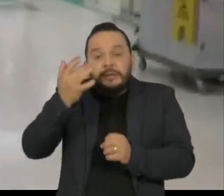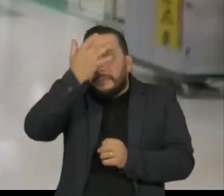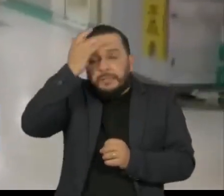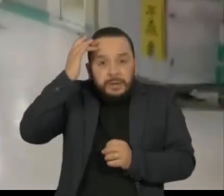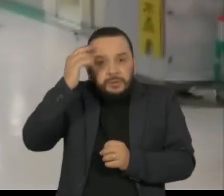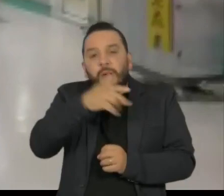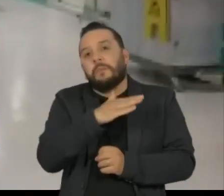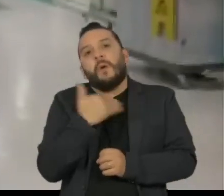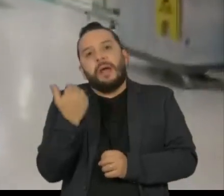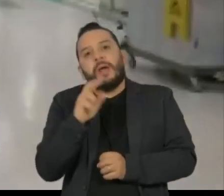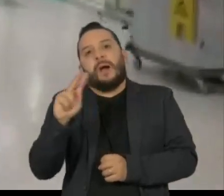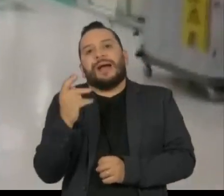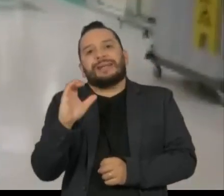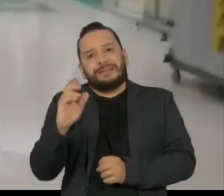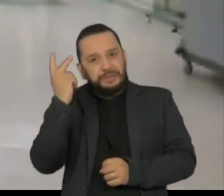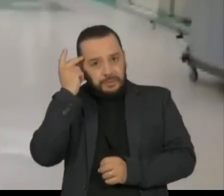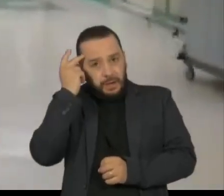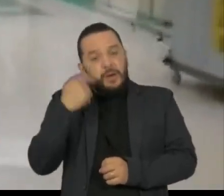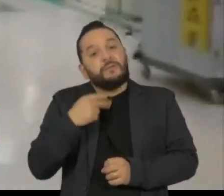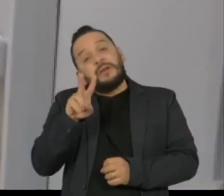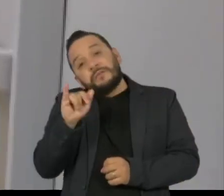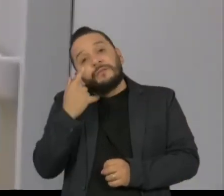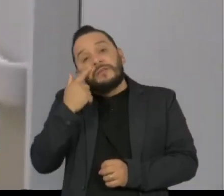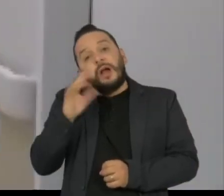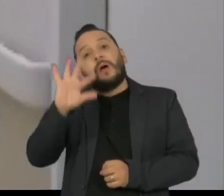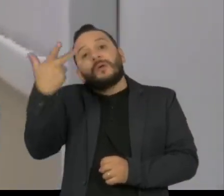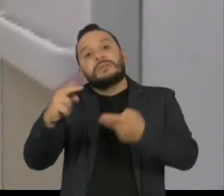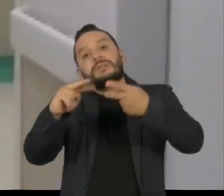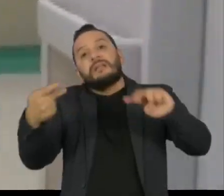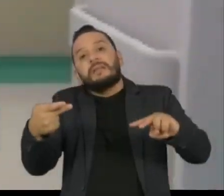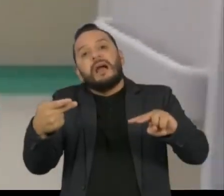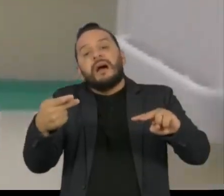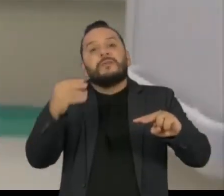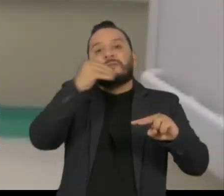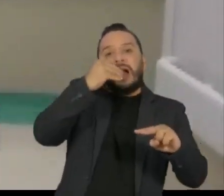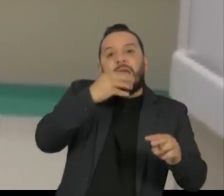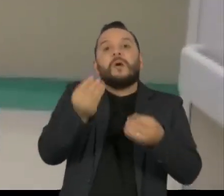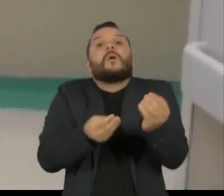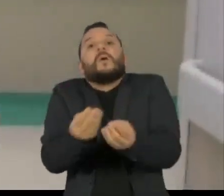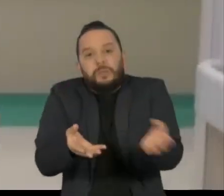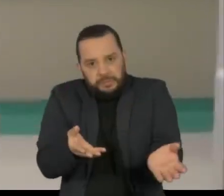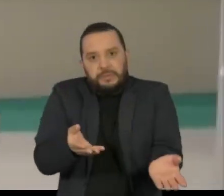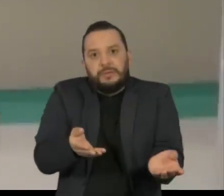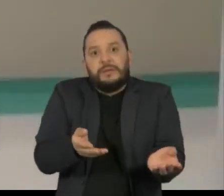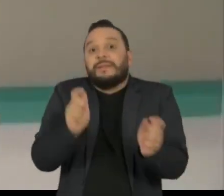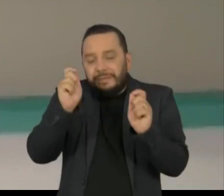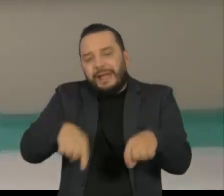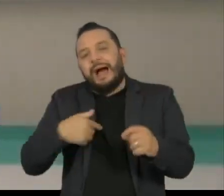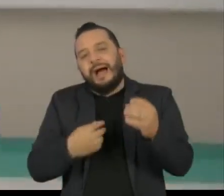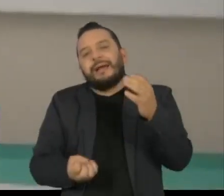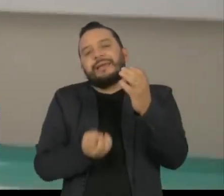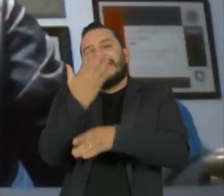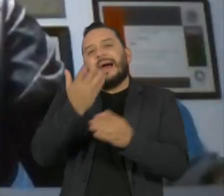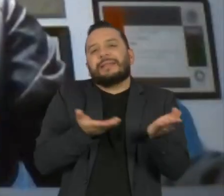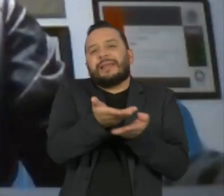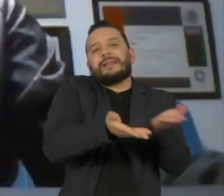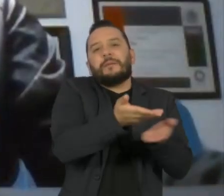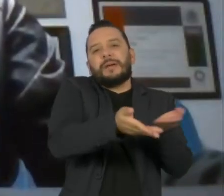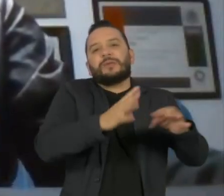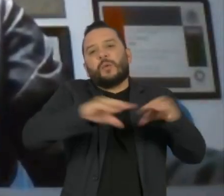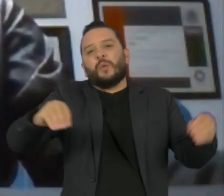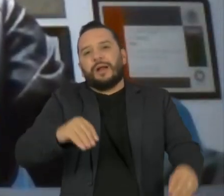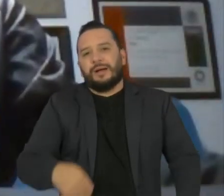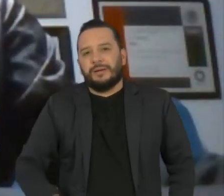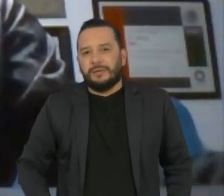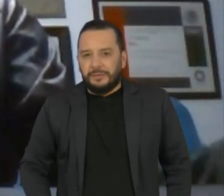faleceram no Hospital das Clínicas de São Paulo. O estudo pode ajudar no desenvolvimento de tratamentos para a doença. A gente quer